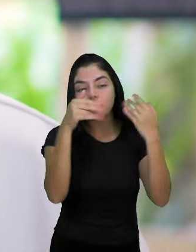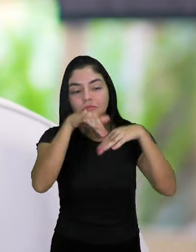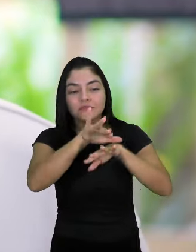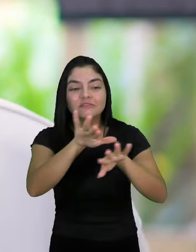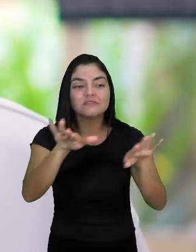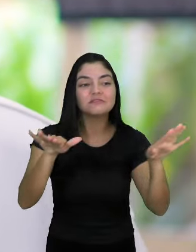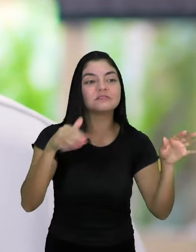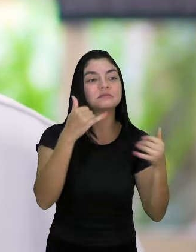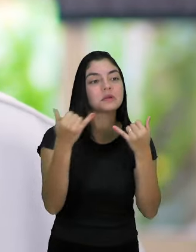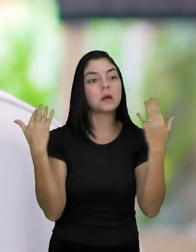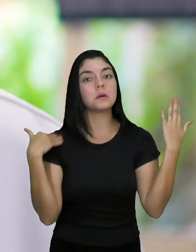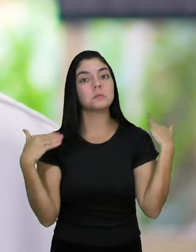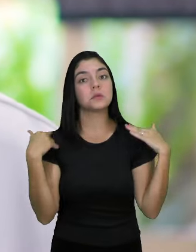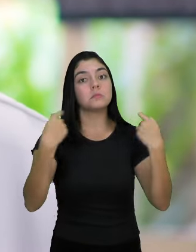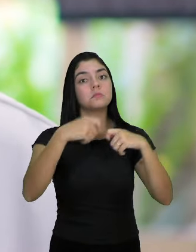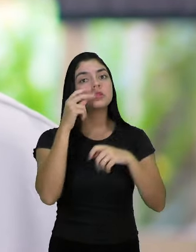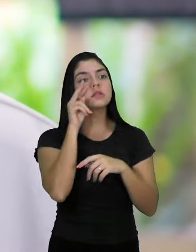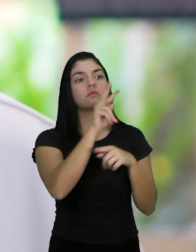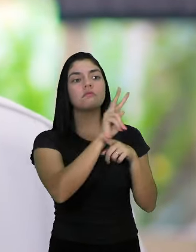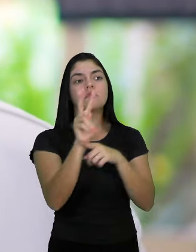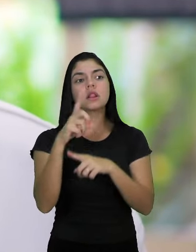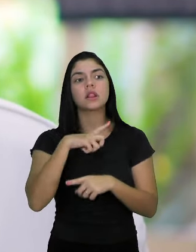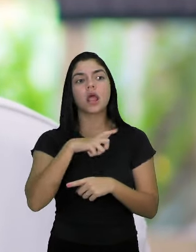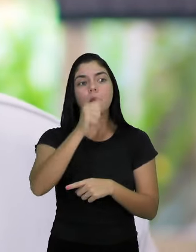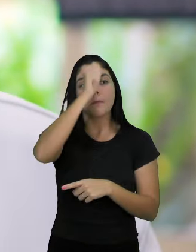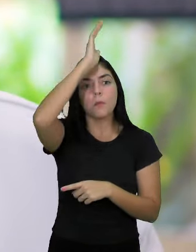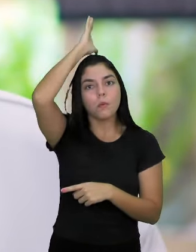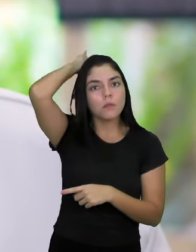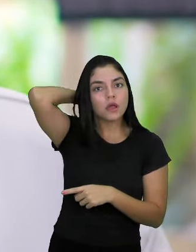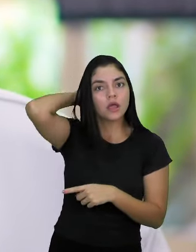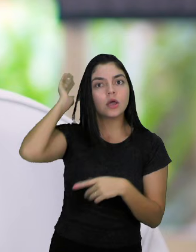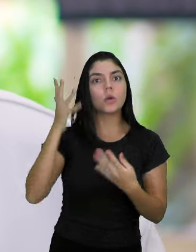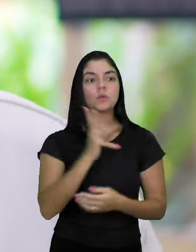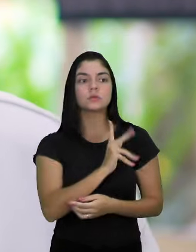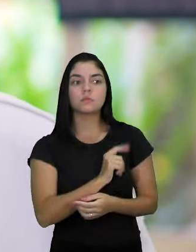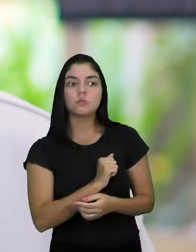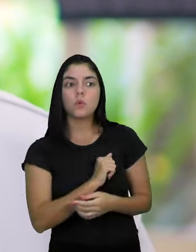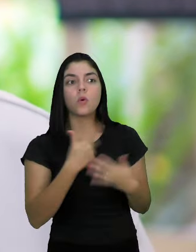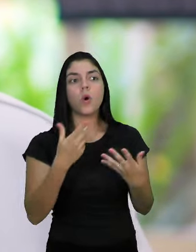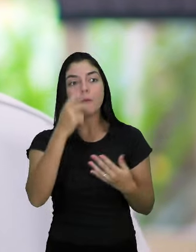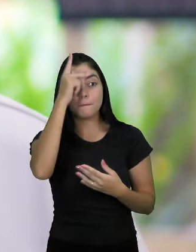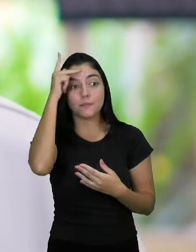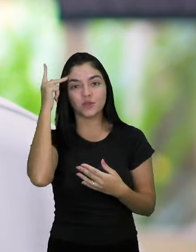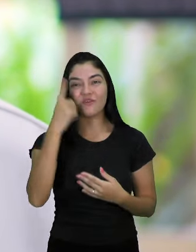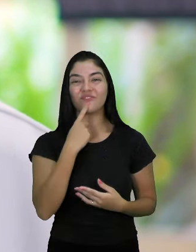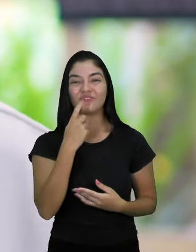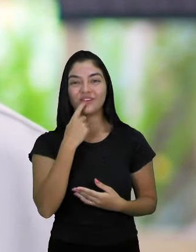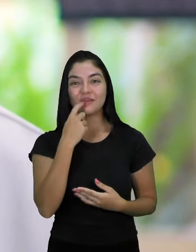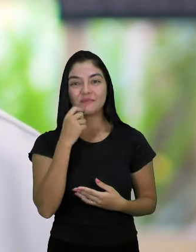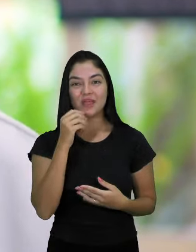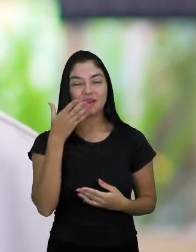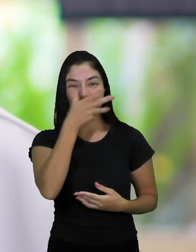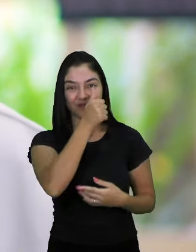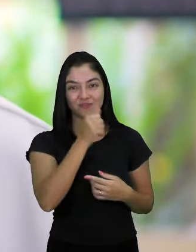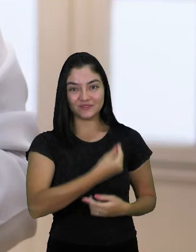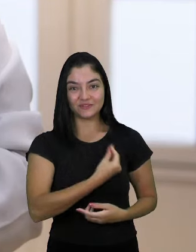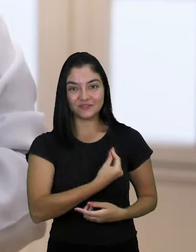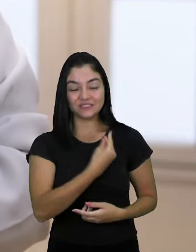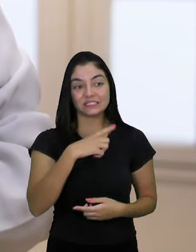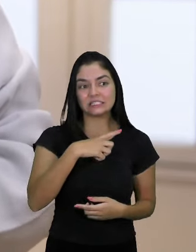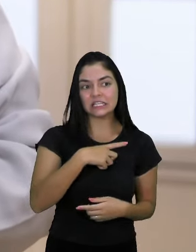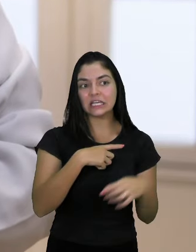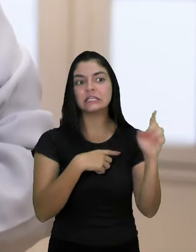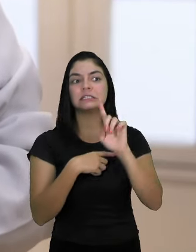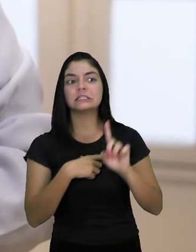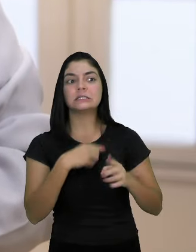banhar. Verificar também se existe corpo de bombeiros ou algum salva-vidas que possa dar orientações sobre o local. Se